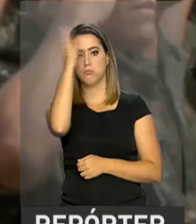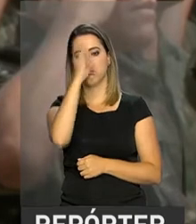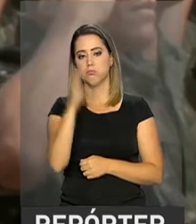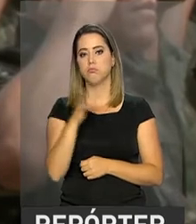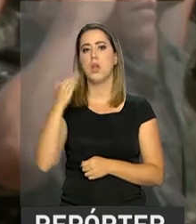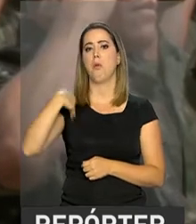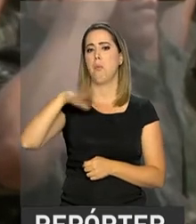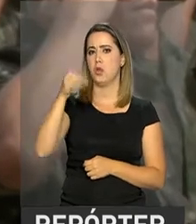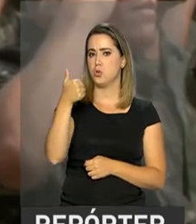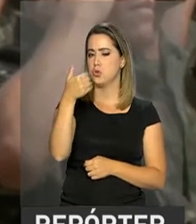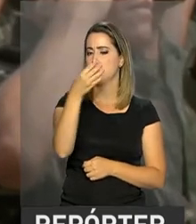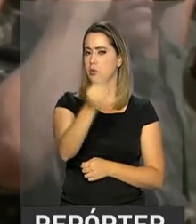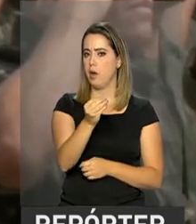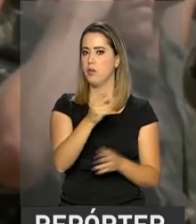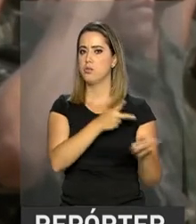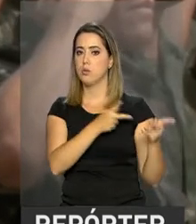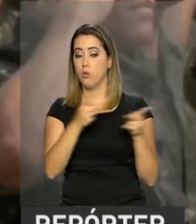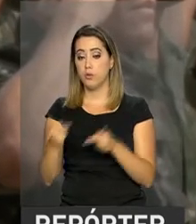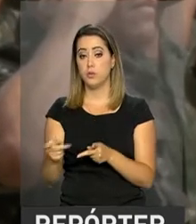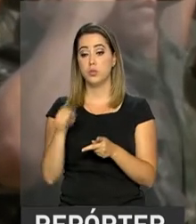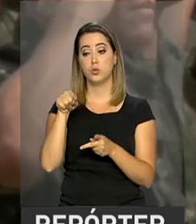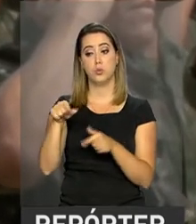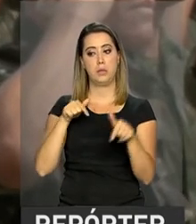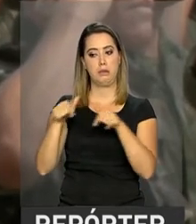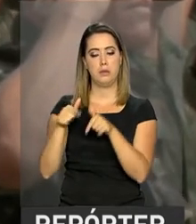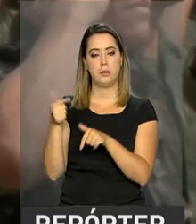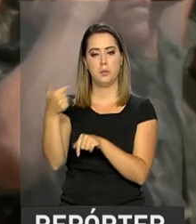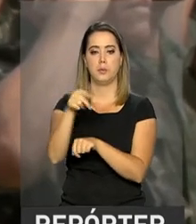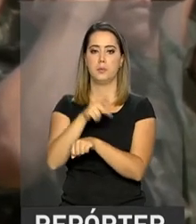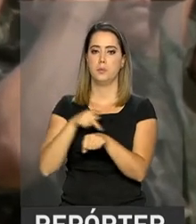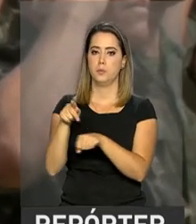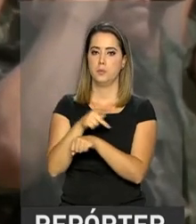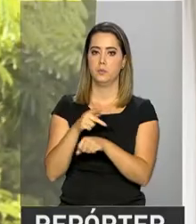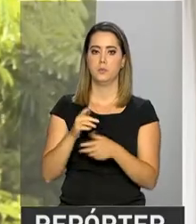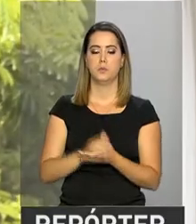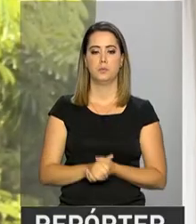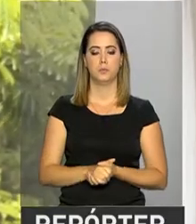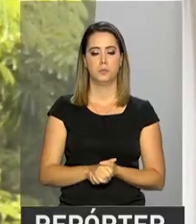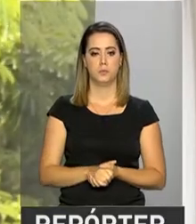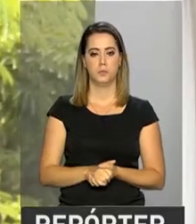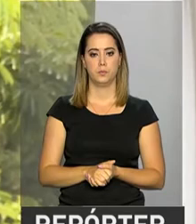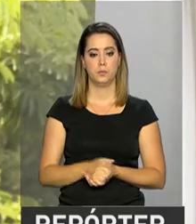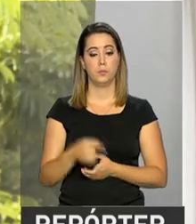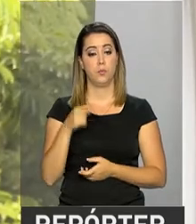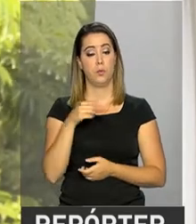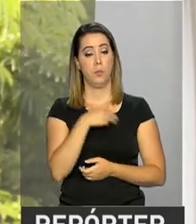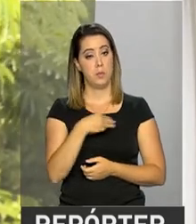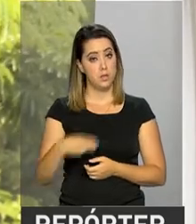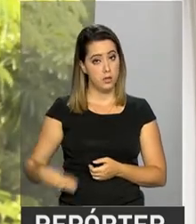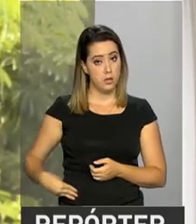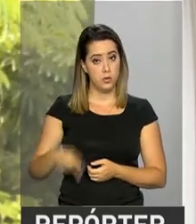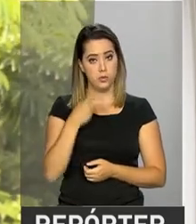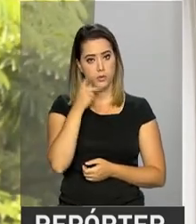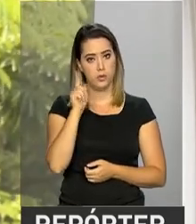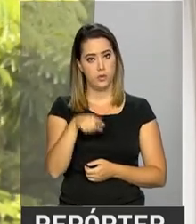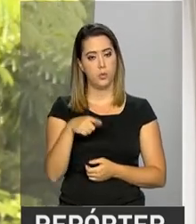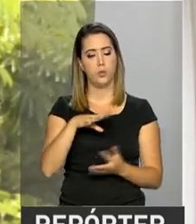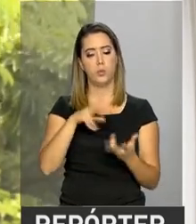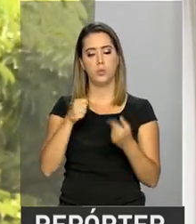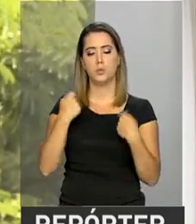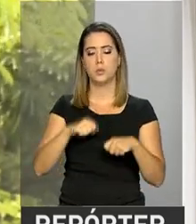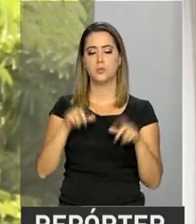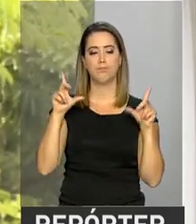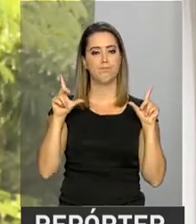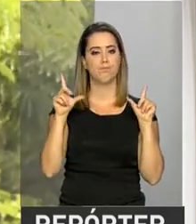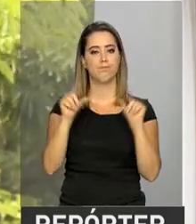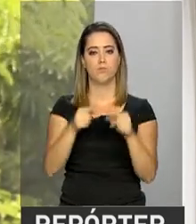de 10 convites, segundo o ministro, para atuar em outros países. Jungmann afirmou que o mundo precisa de menos guerras